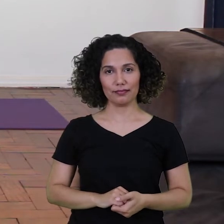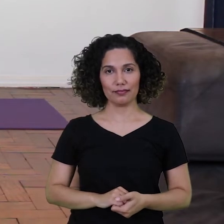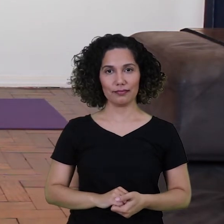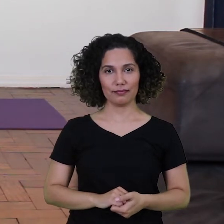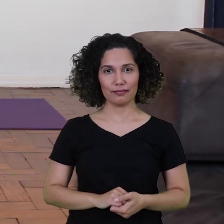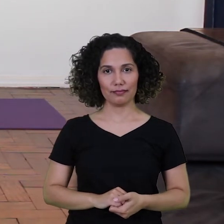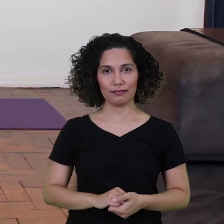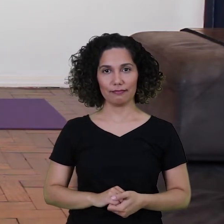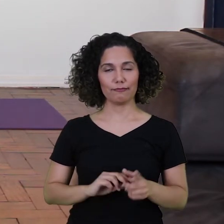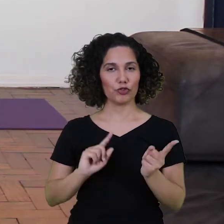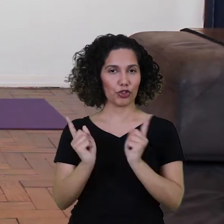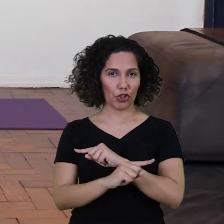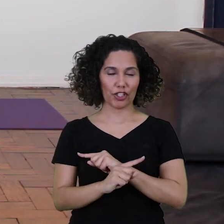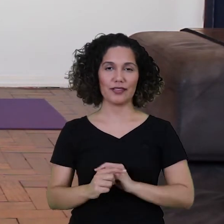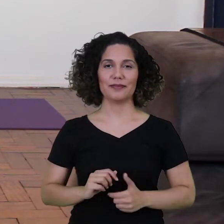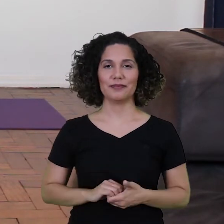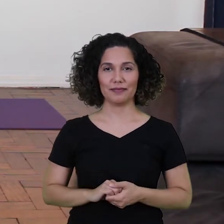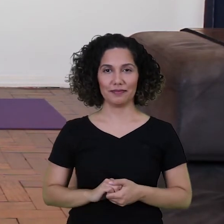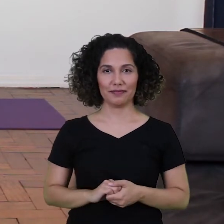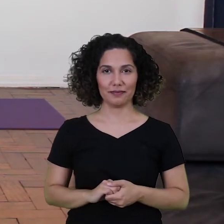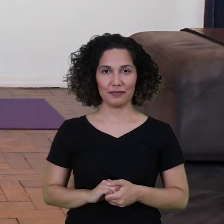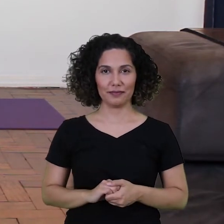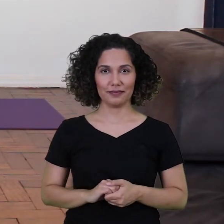A mão direita puxa o cotovelo. E troca.